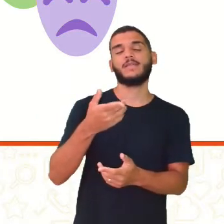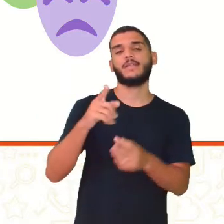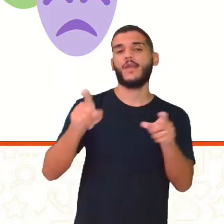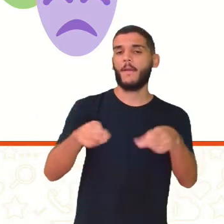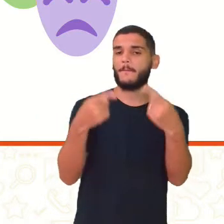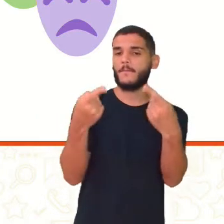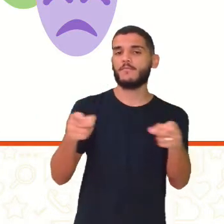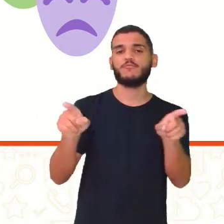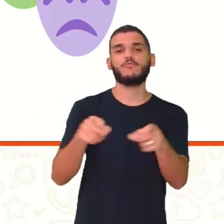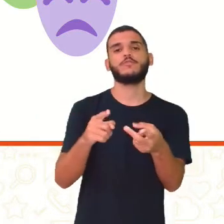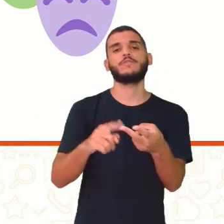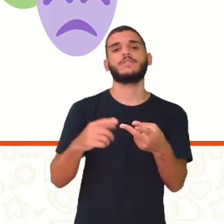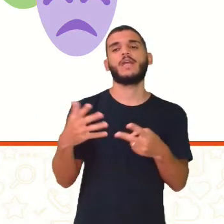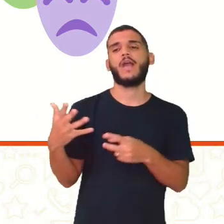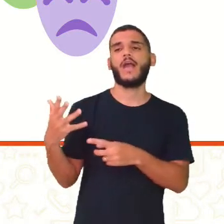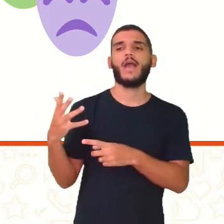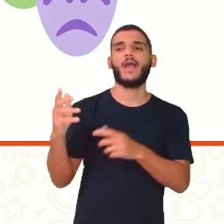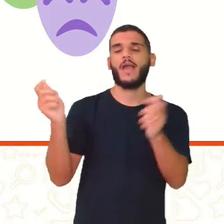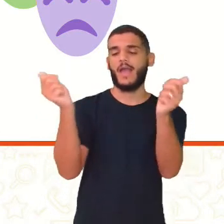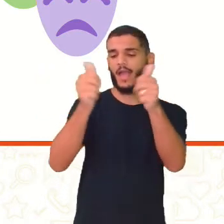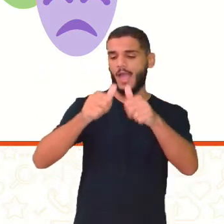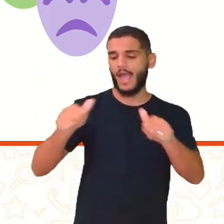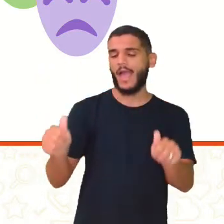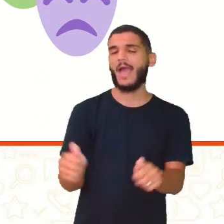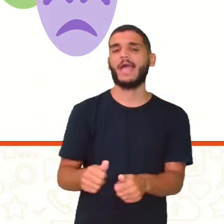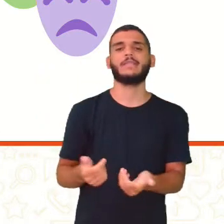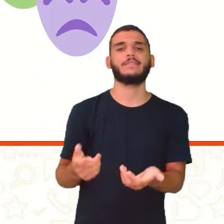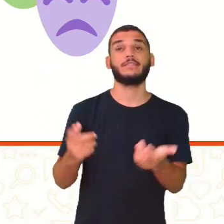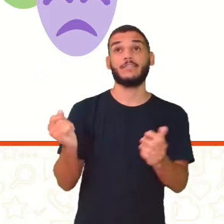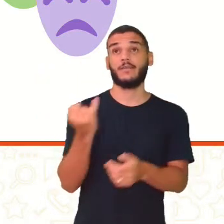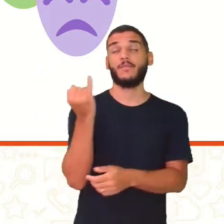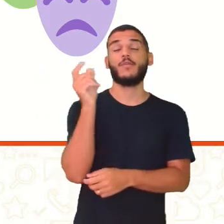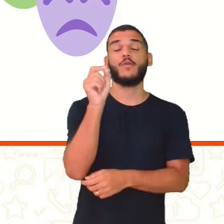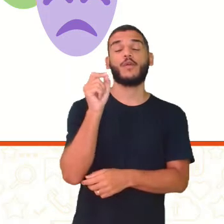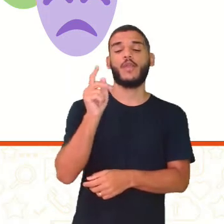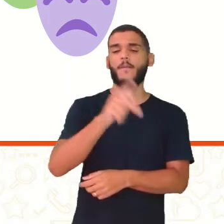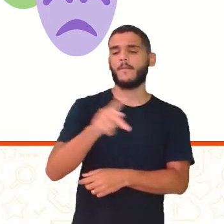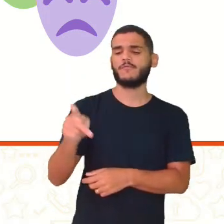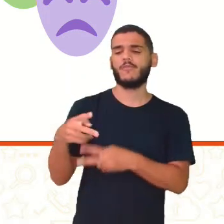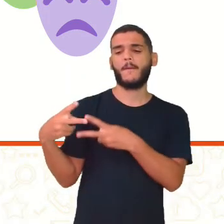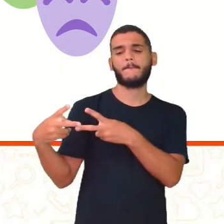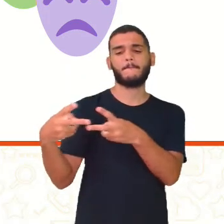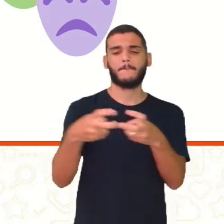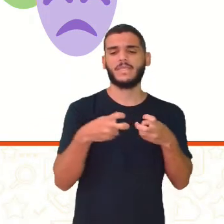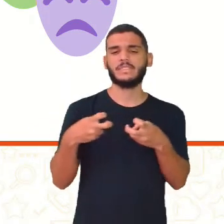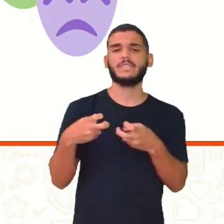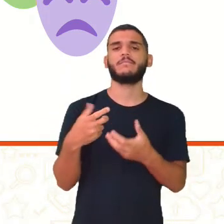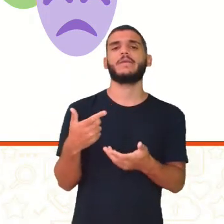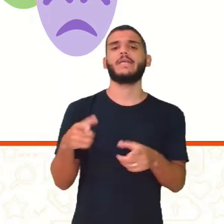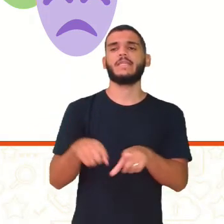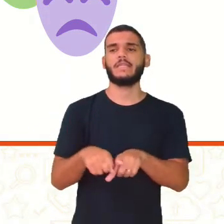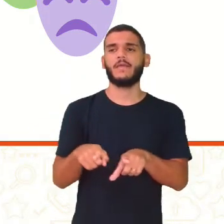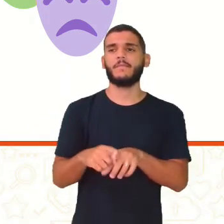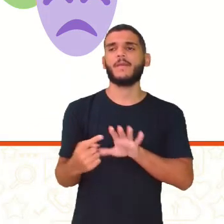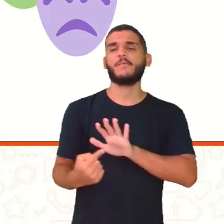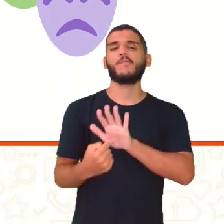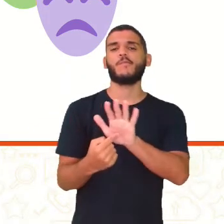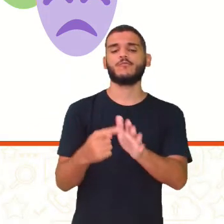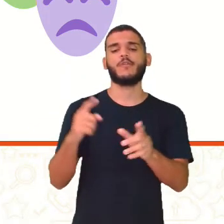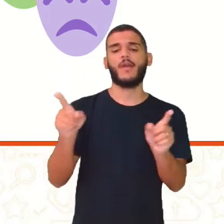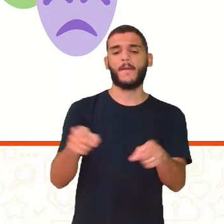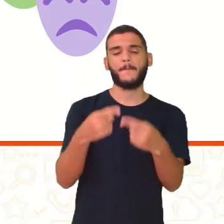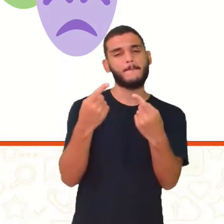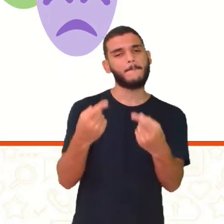relação às artes. Então, é importante o professor identificar e trabalhar com ele sempre com uma música